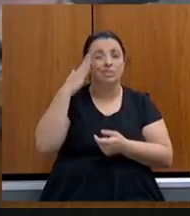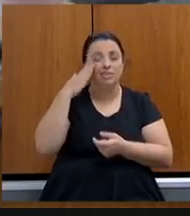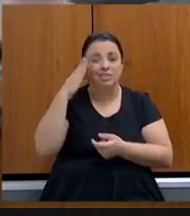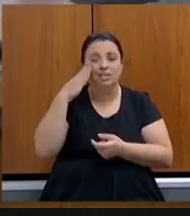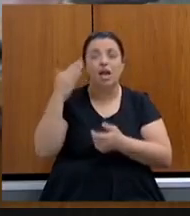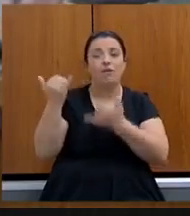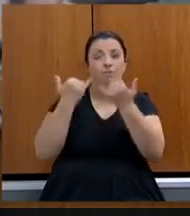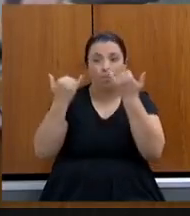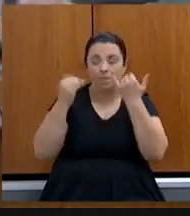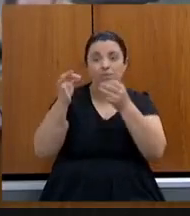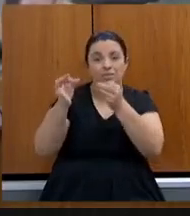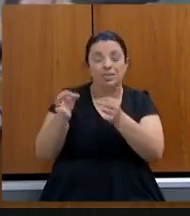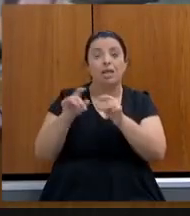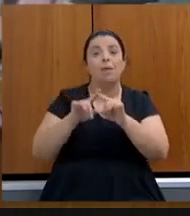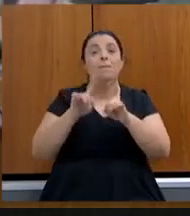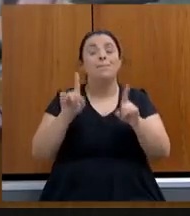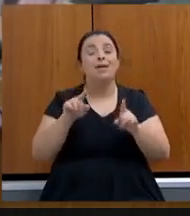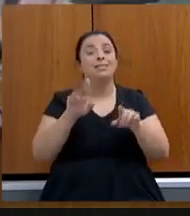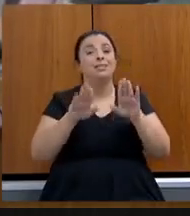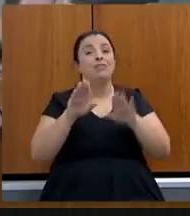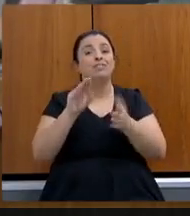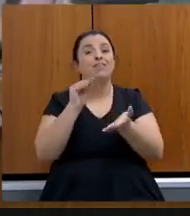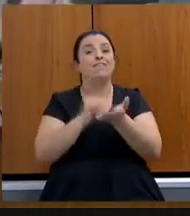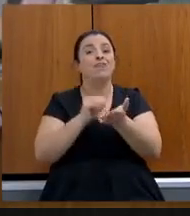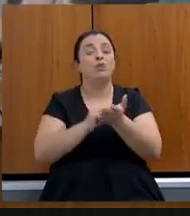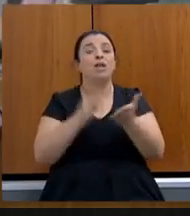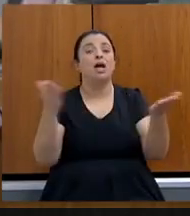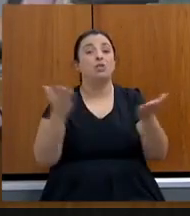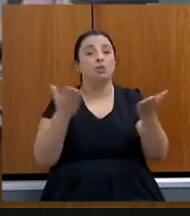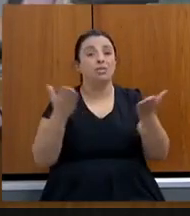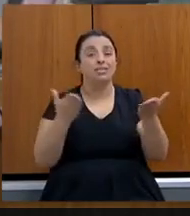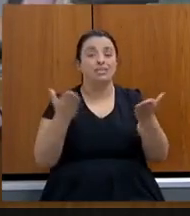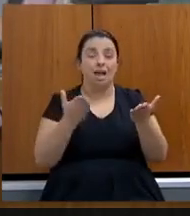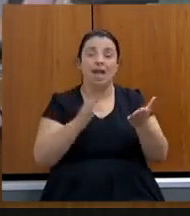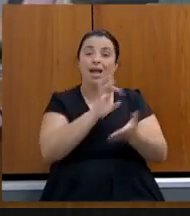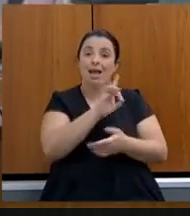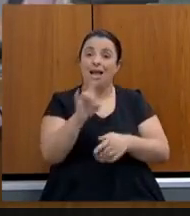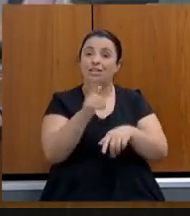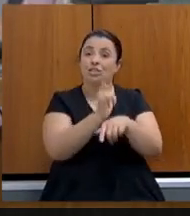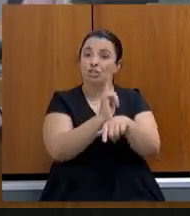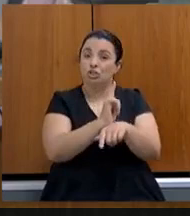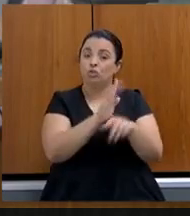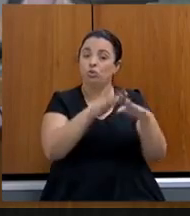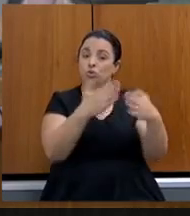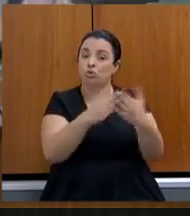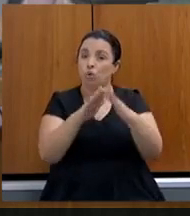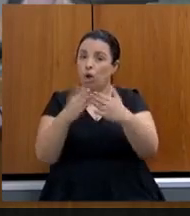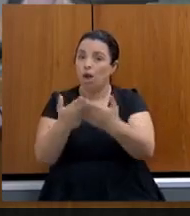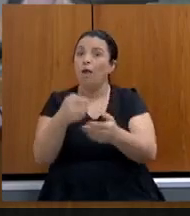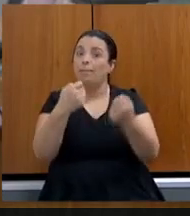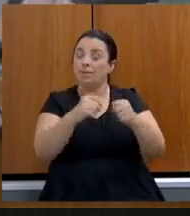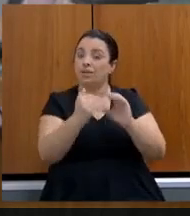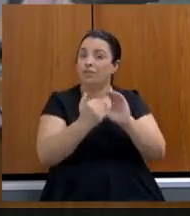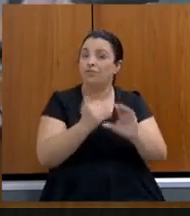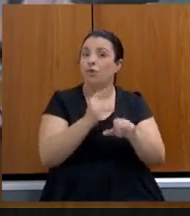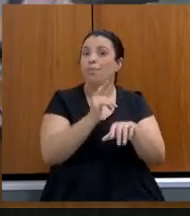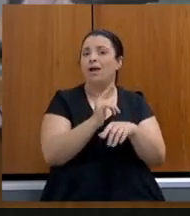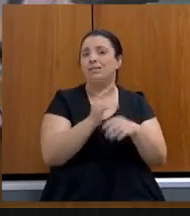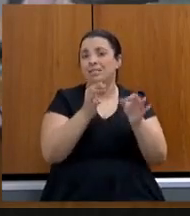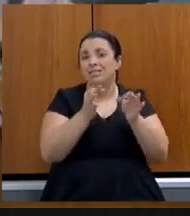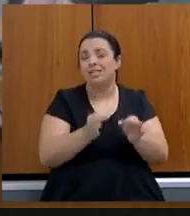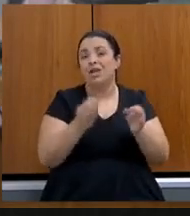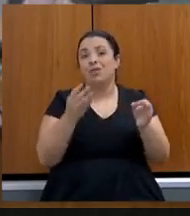Talvez uma dificuldade de atualização de cidades por parte de cada um dos gestores mas me comprometo a trazer informação pormenorizada